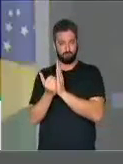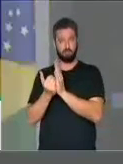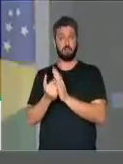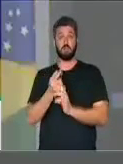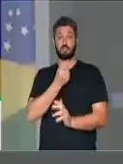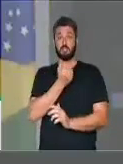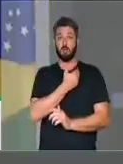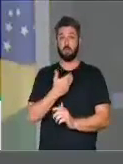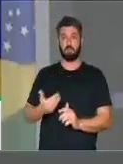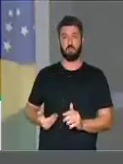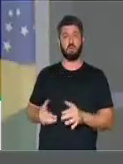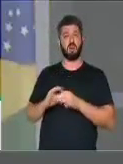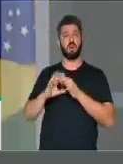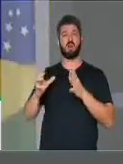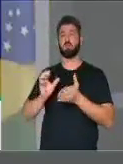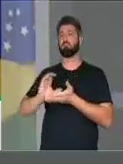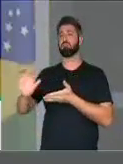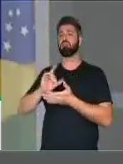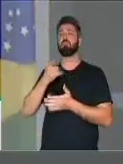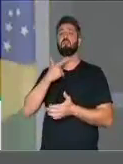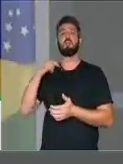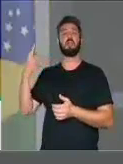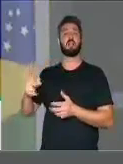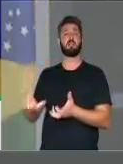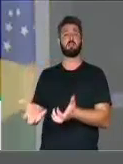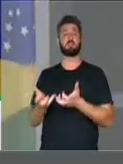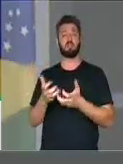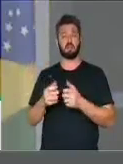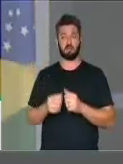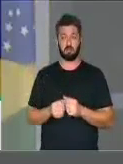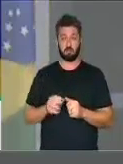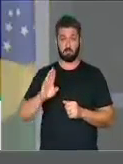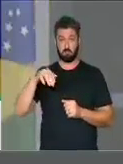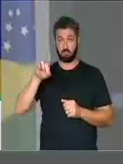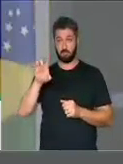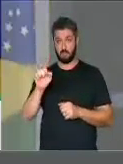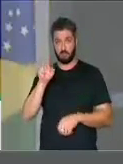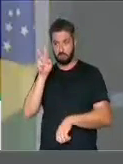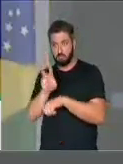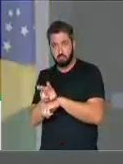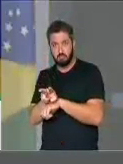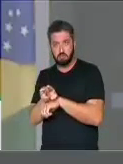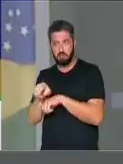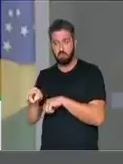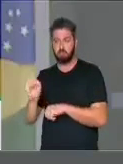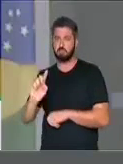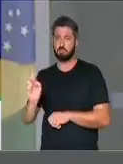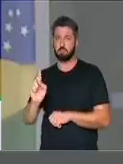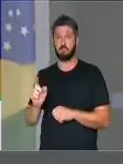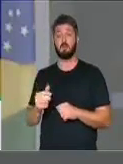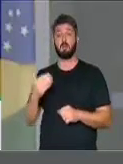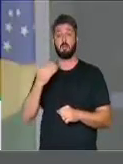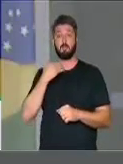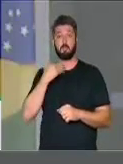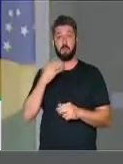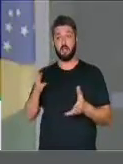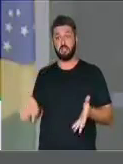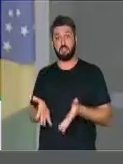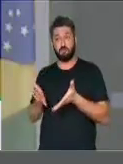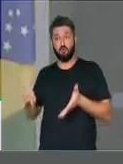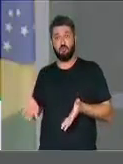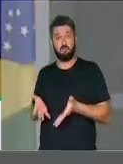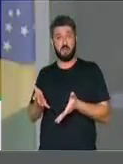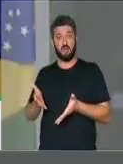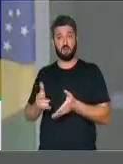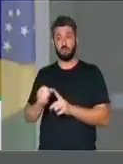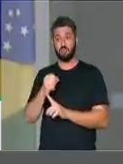estavam praticamente livres para aplicar onde bem entendessem. O BNDES não fiscalizou a sua aplicação, banco de fomento nenhum no